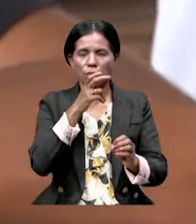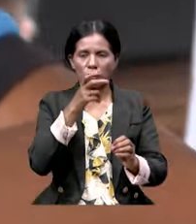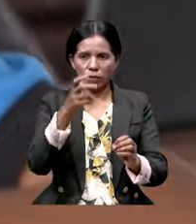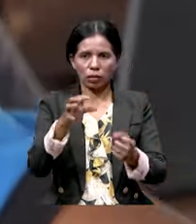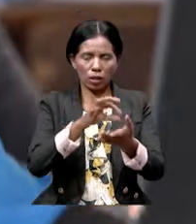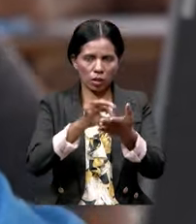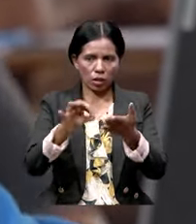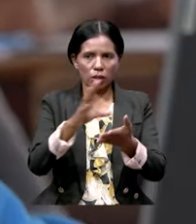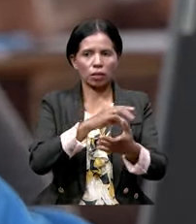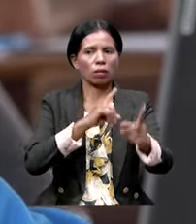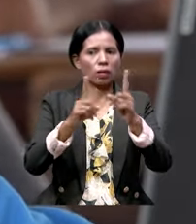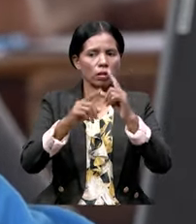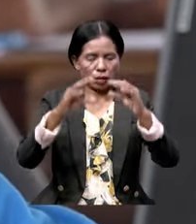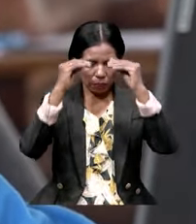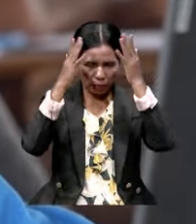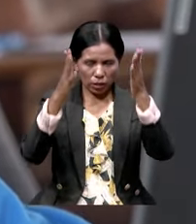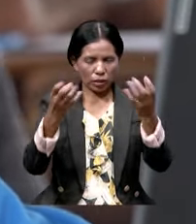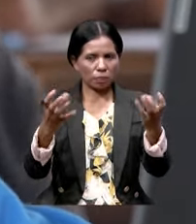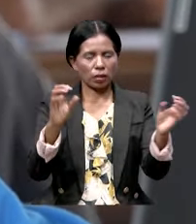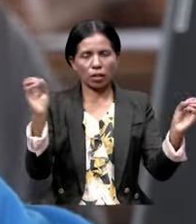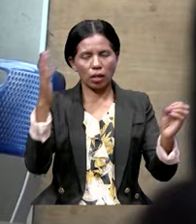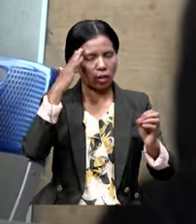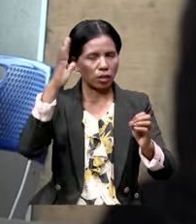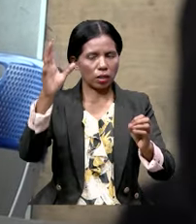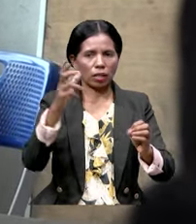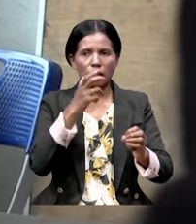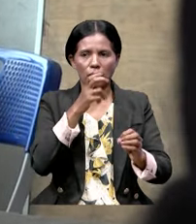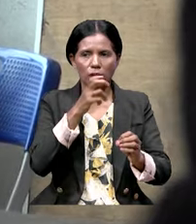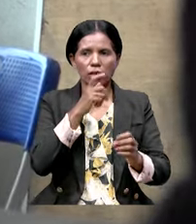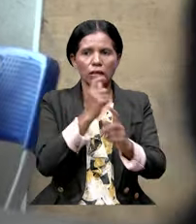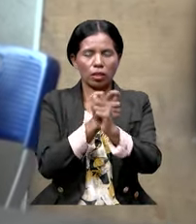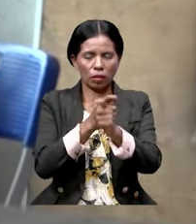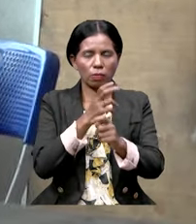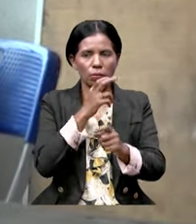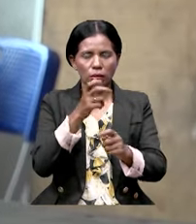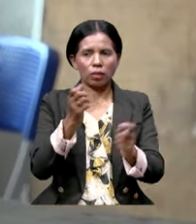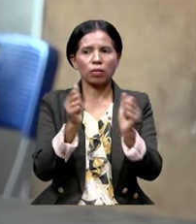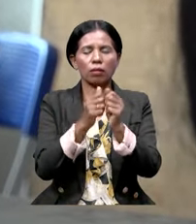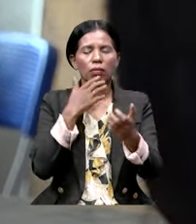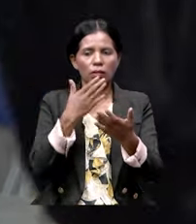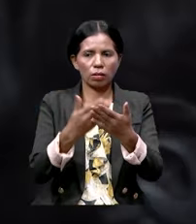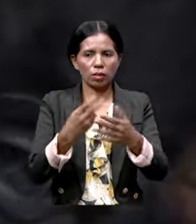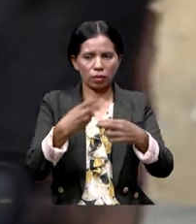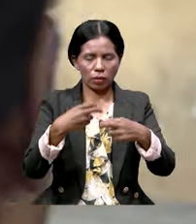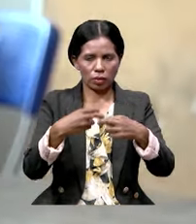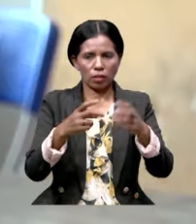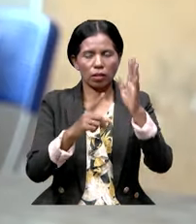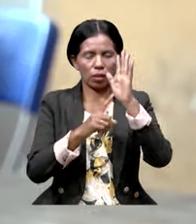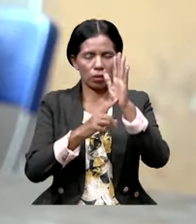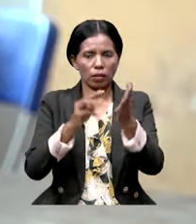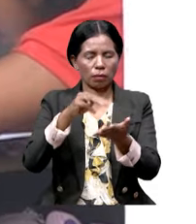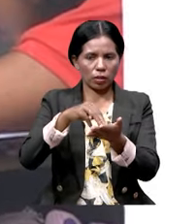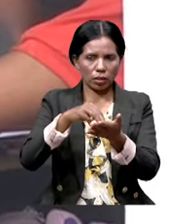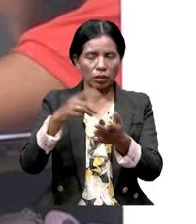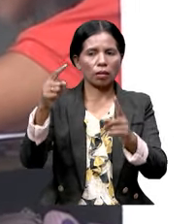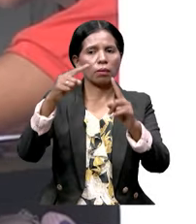no colia. Professor Barak la domina lian oficial teto no português rodia, ne susara tu transmite matéria ba